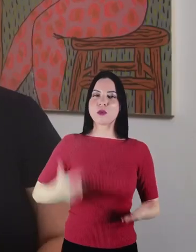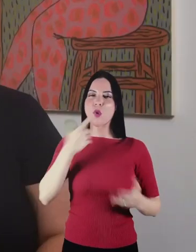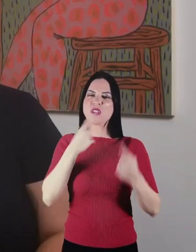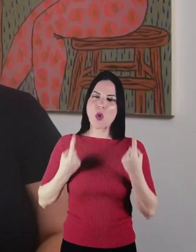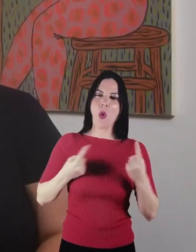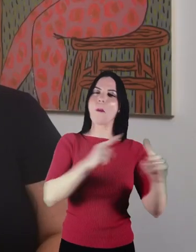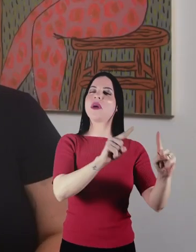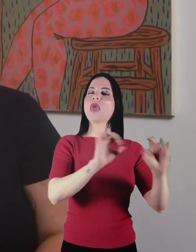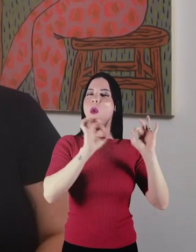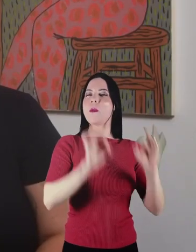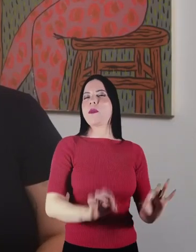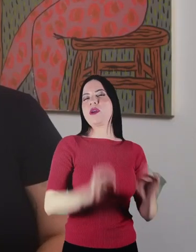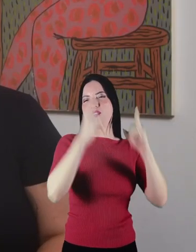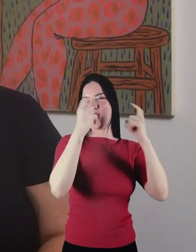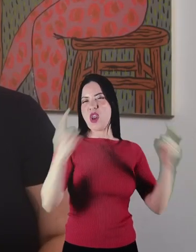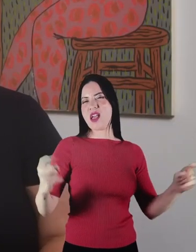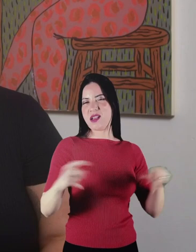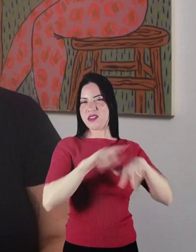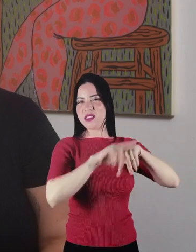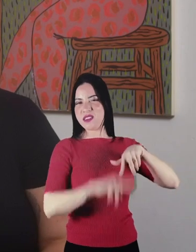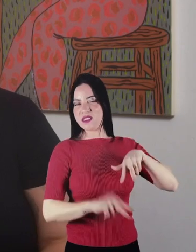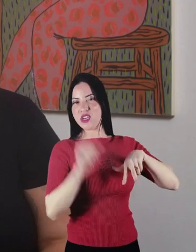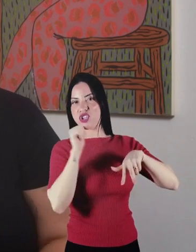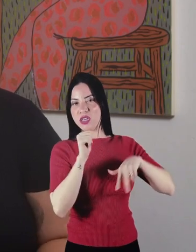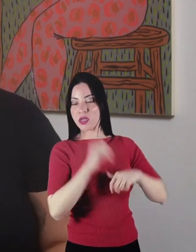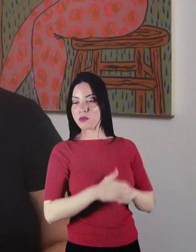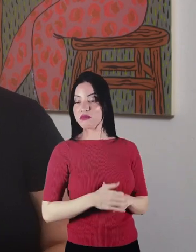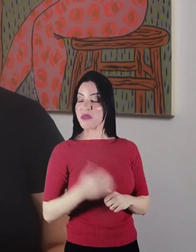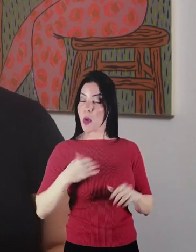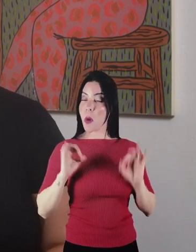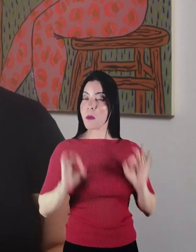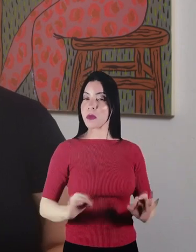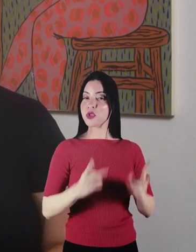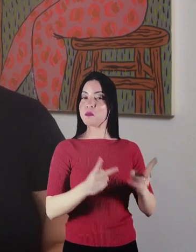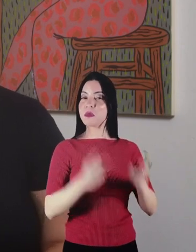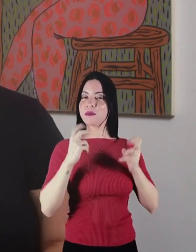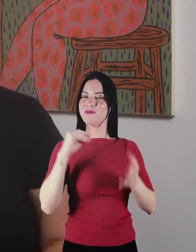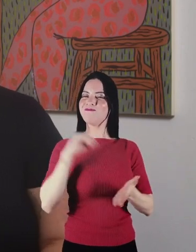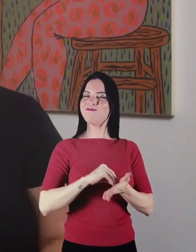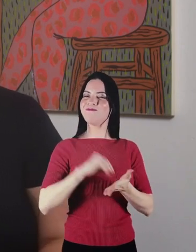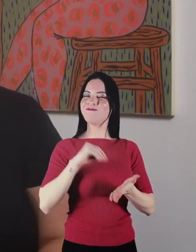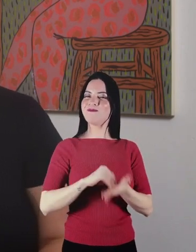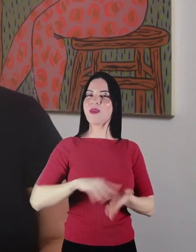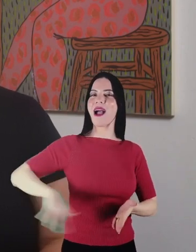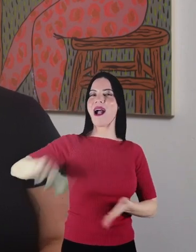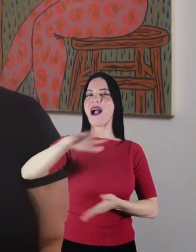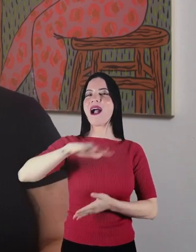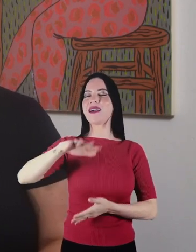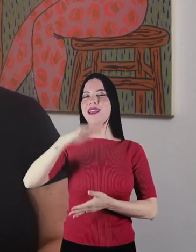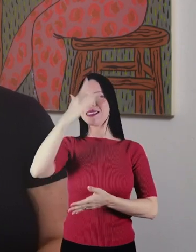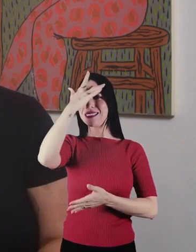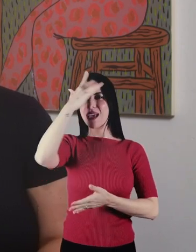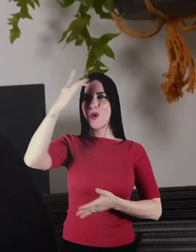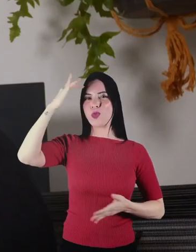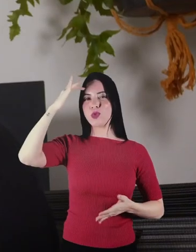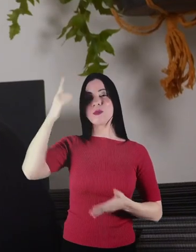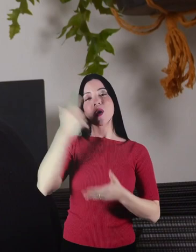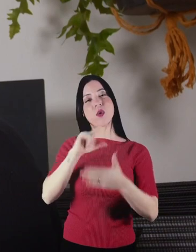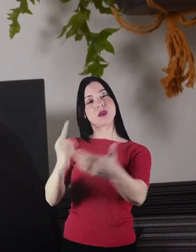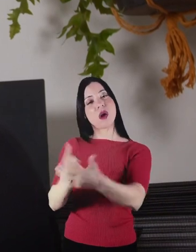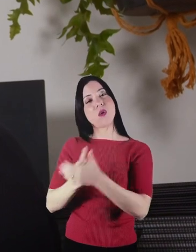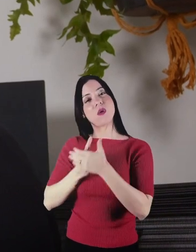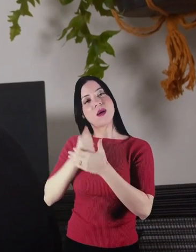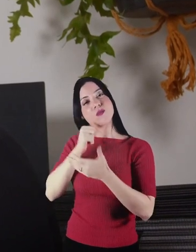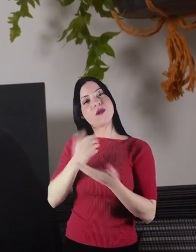gênero, eu vi uma necessidade e uma lacuna gigantesca na área de saúde mental para acolhimento dessas mulheres. A gente